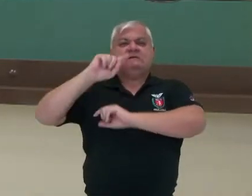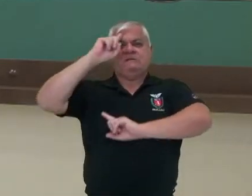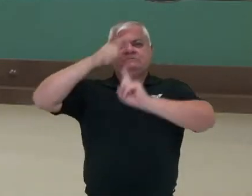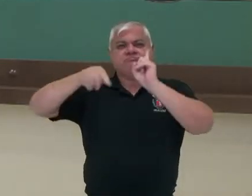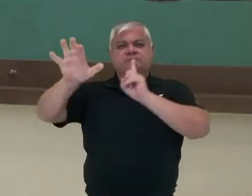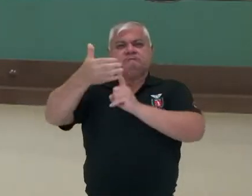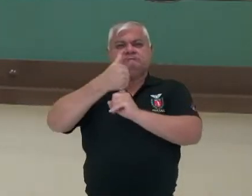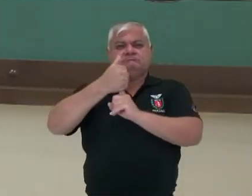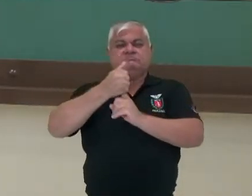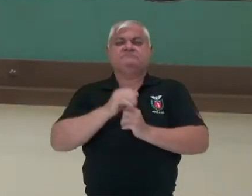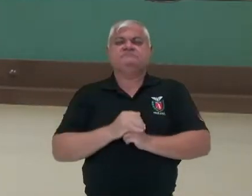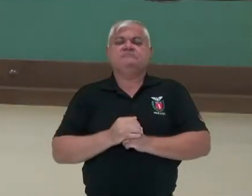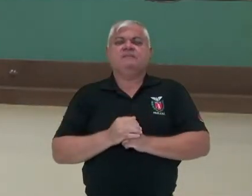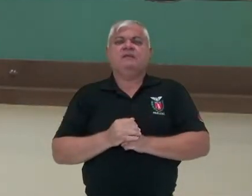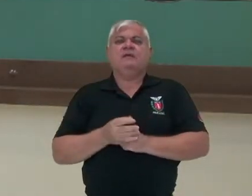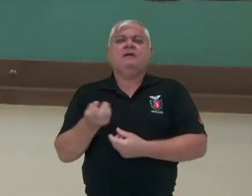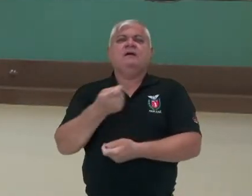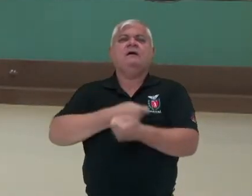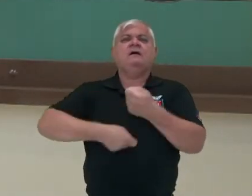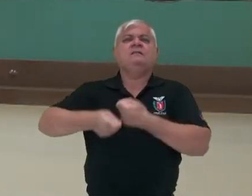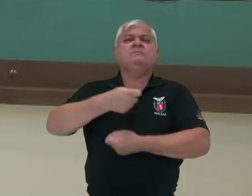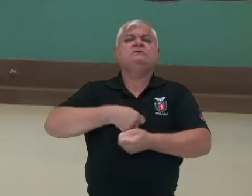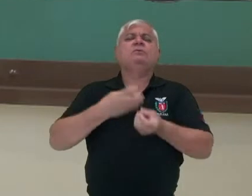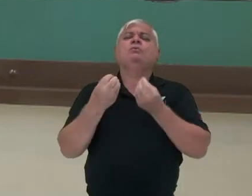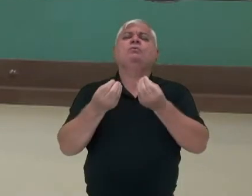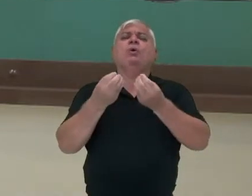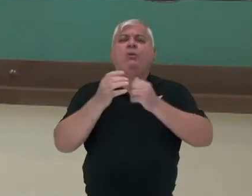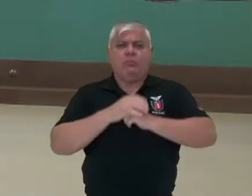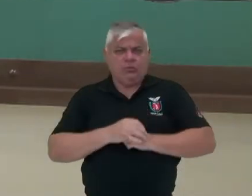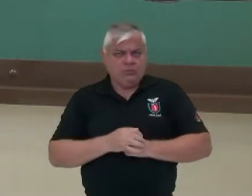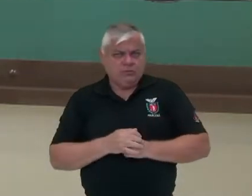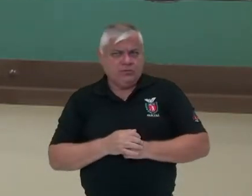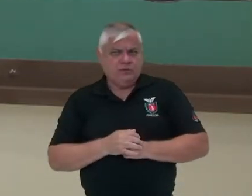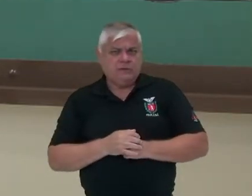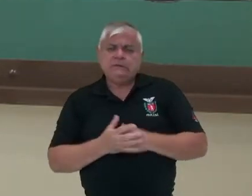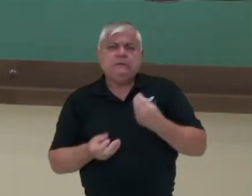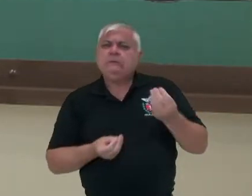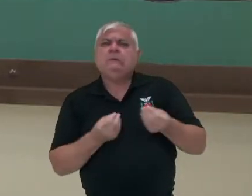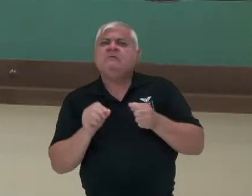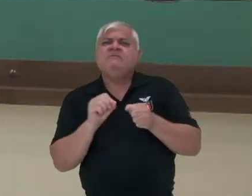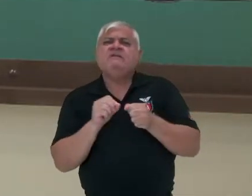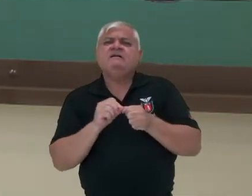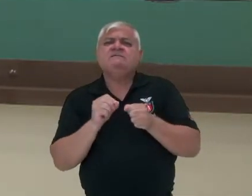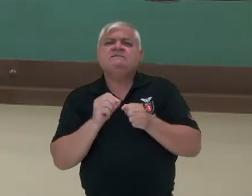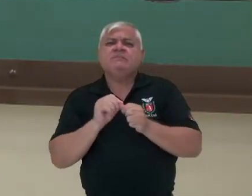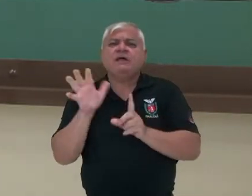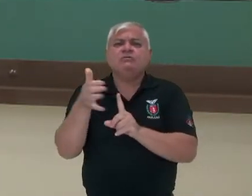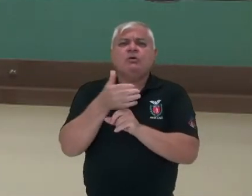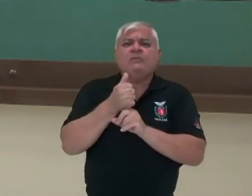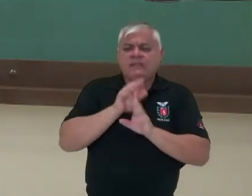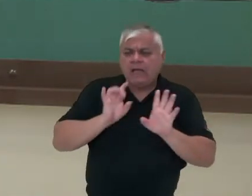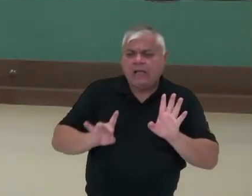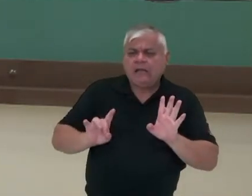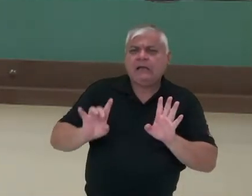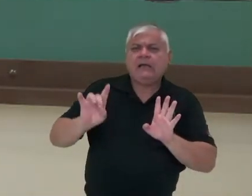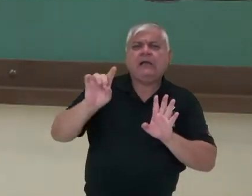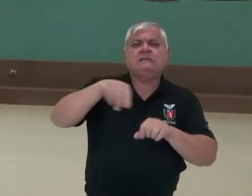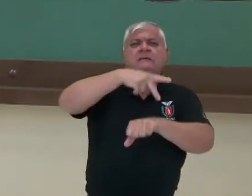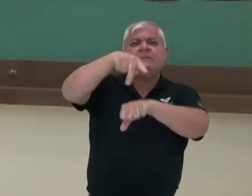Como era a administração da coroa espanhola sobre as colônias? De que forma então ela administrava as colônias,